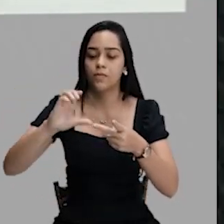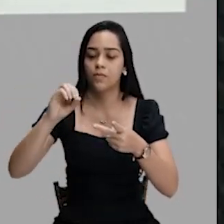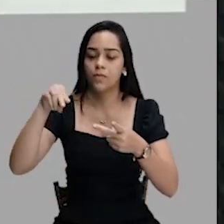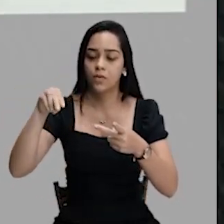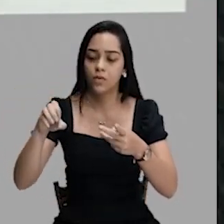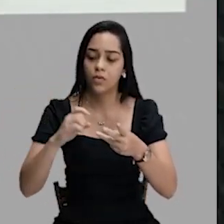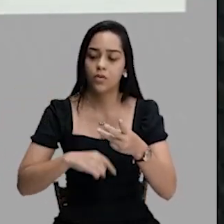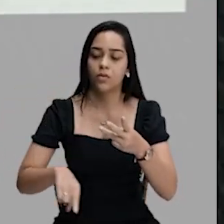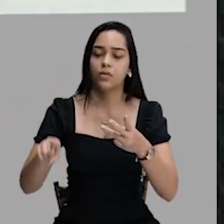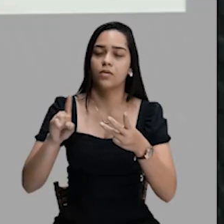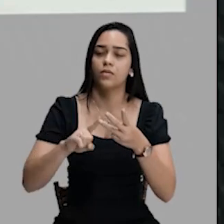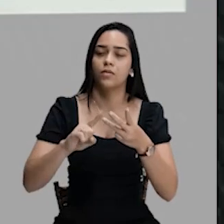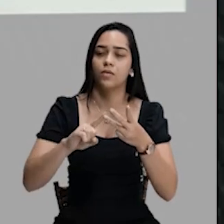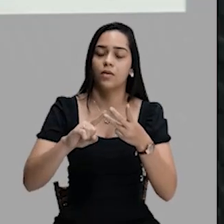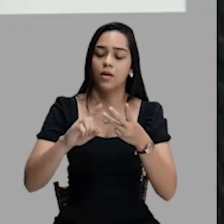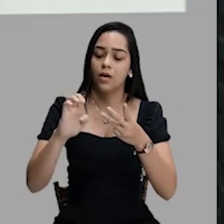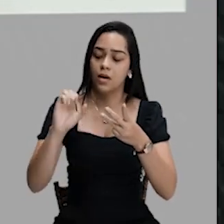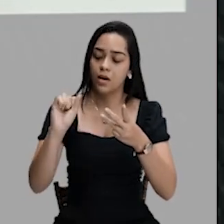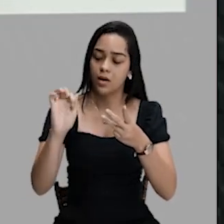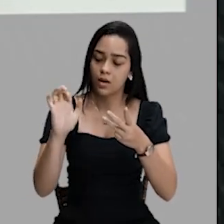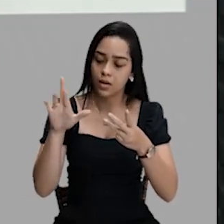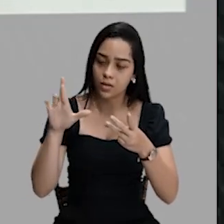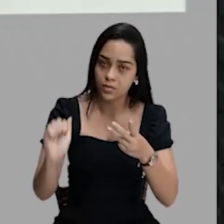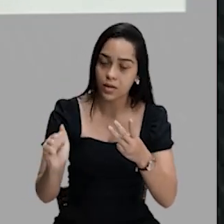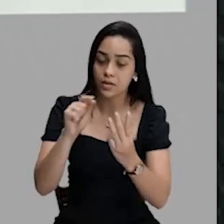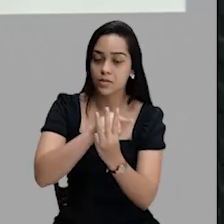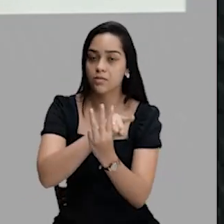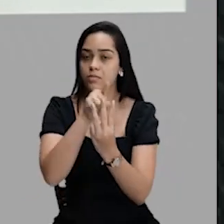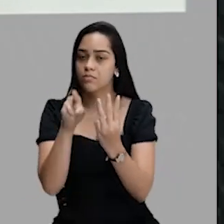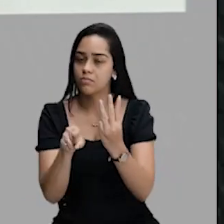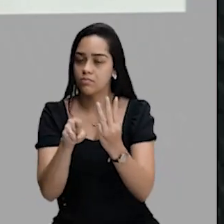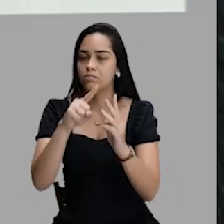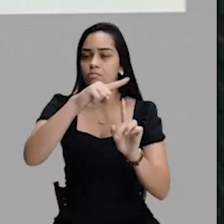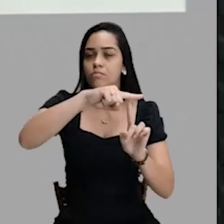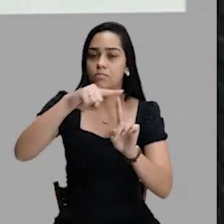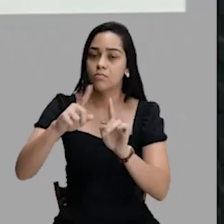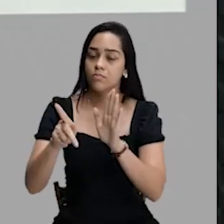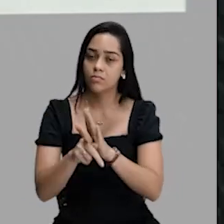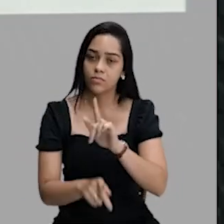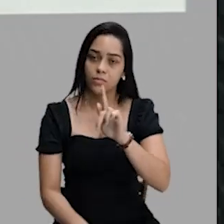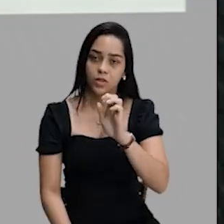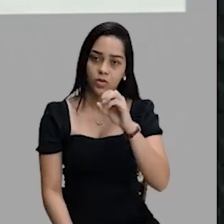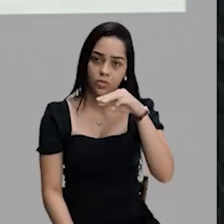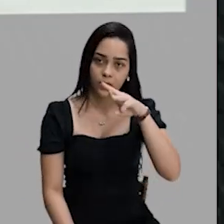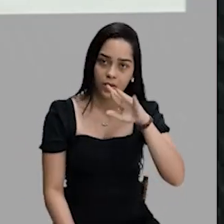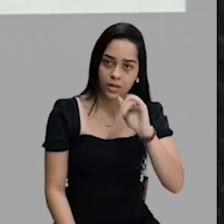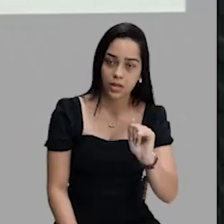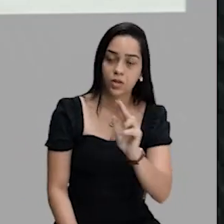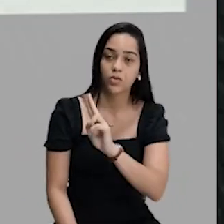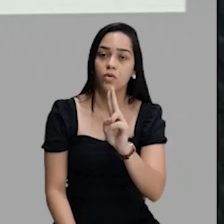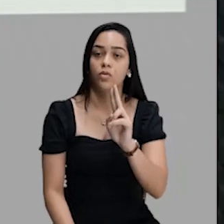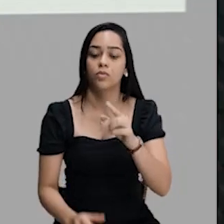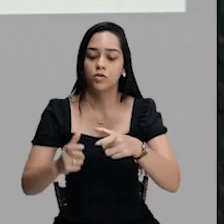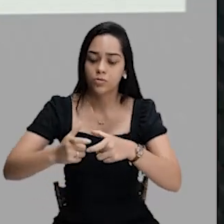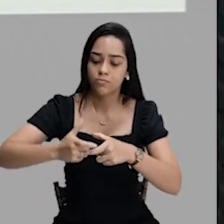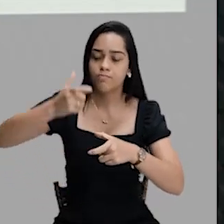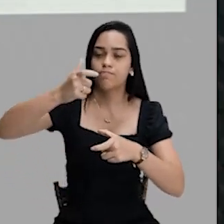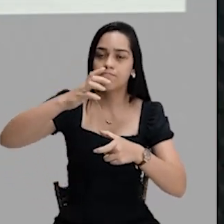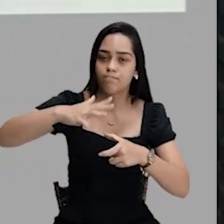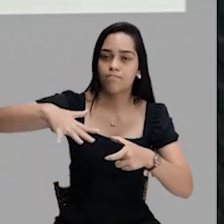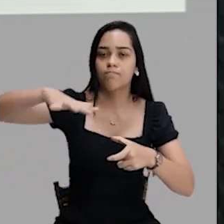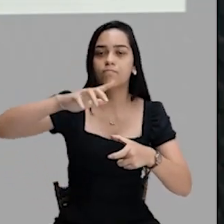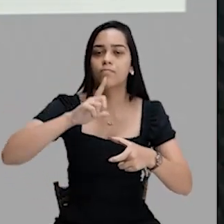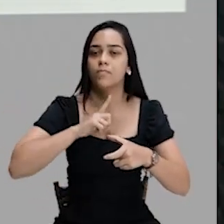cone, estudamos a esfera. Tá? São três elementos da geometria espacial chamados de corpos redondos, que são